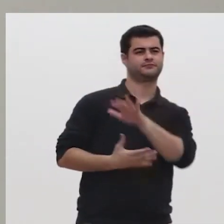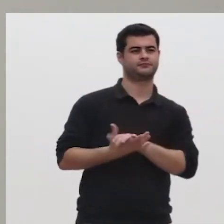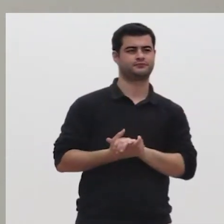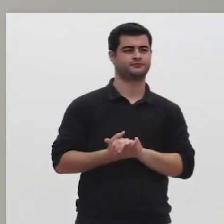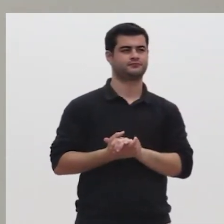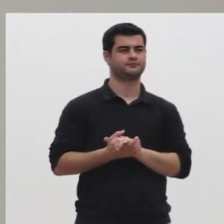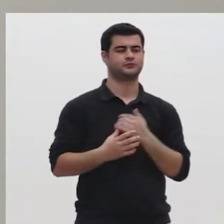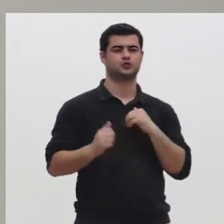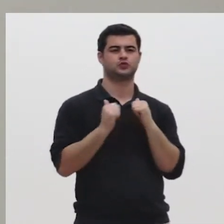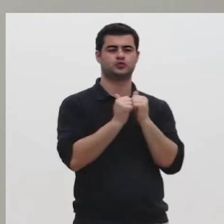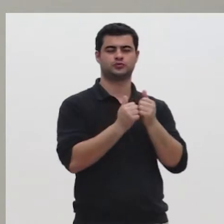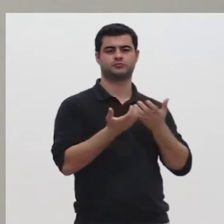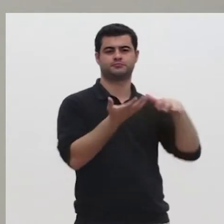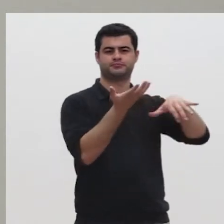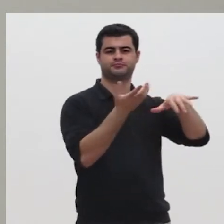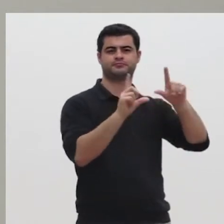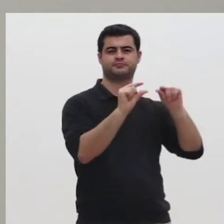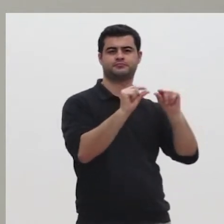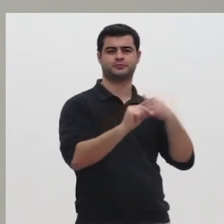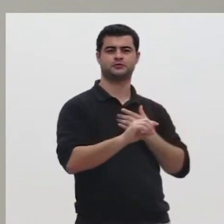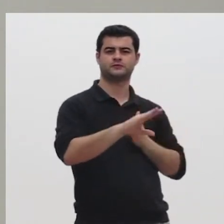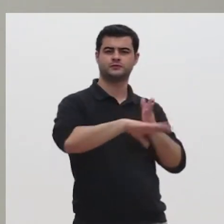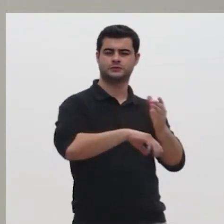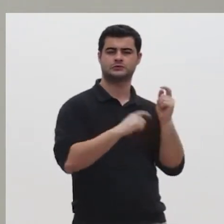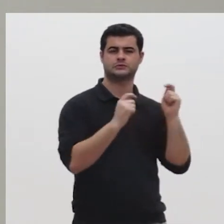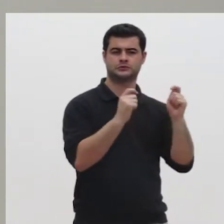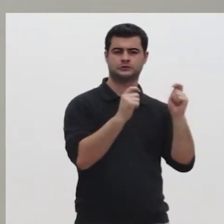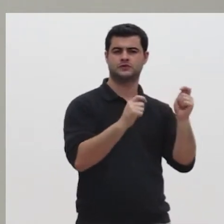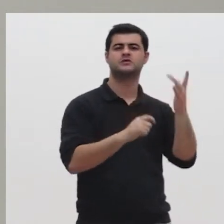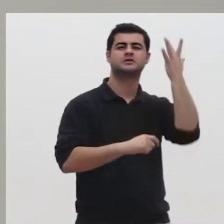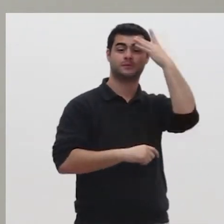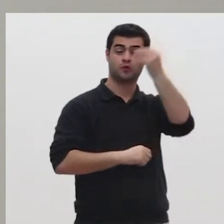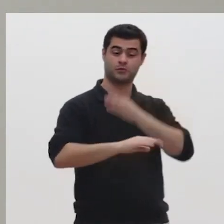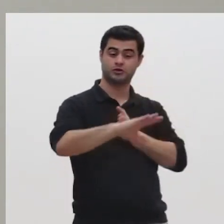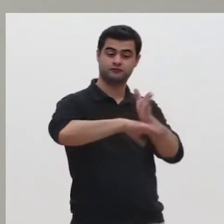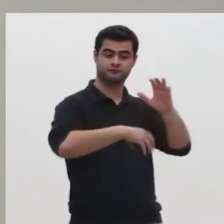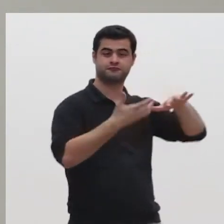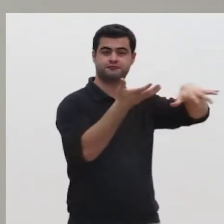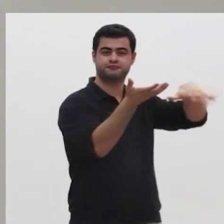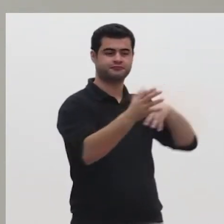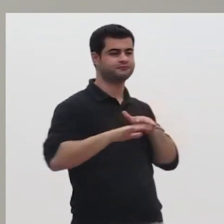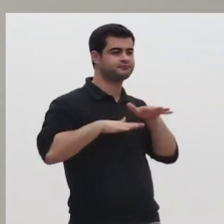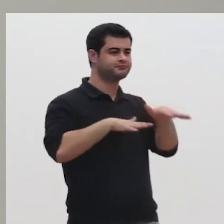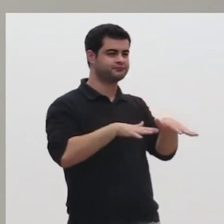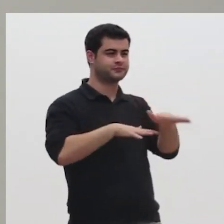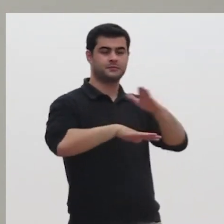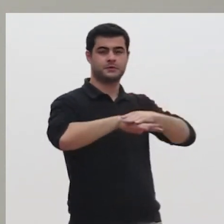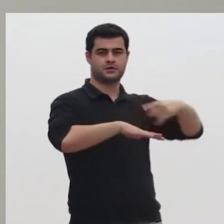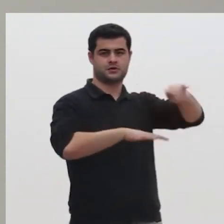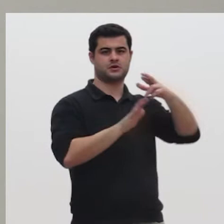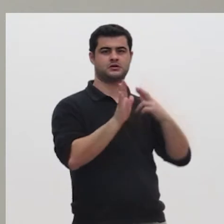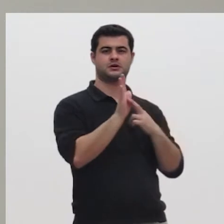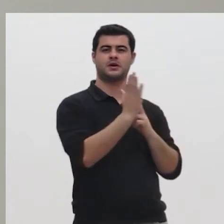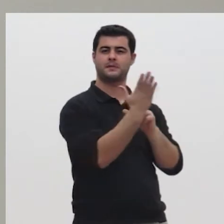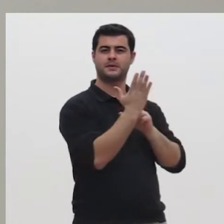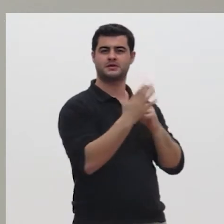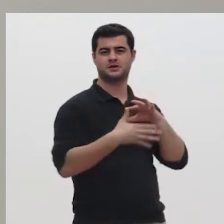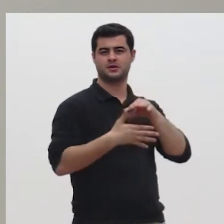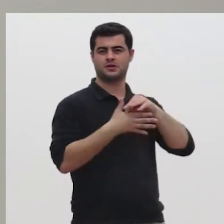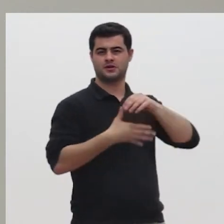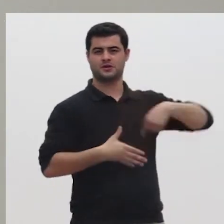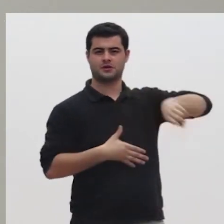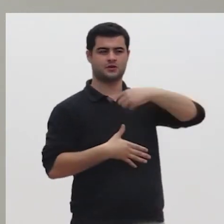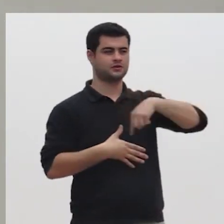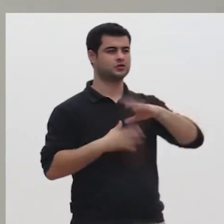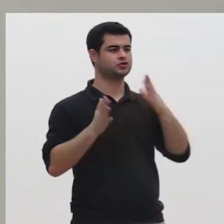de Brasília e vocês não têm ideia de como nós somos recebidos no Congresso Nacional pelos nossos representantes. Né? Eles já